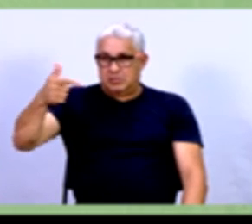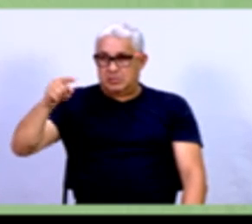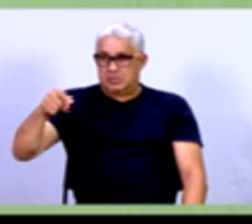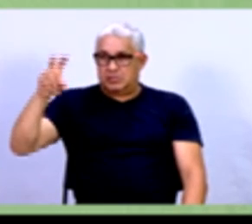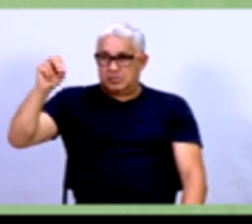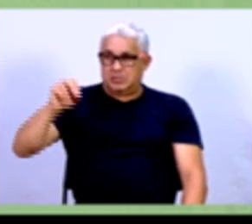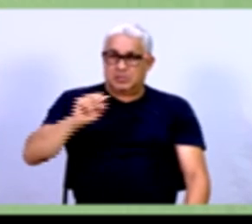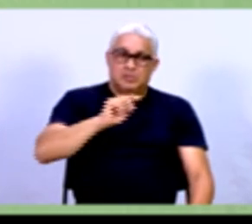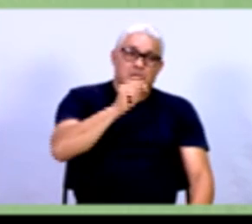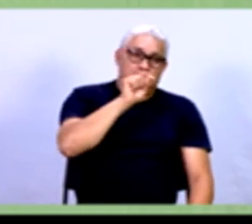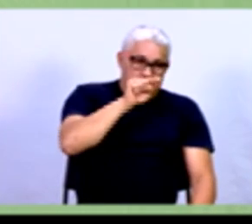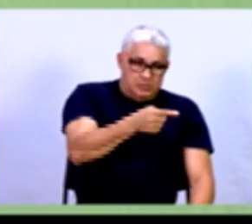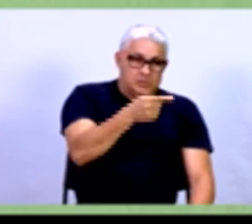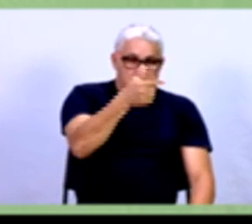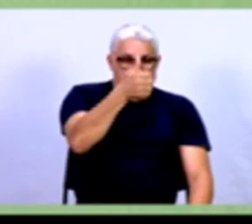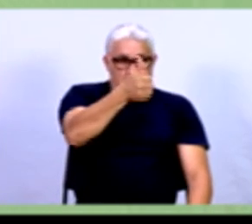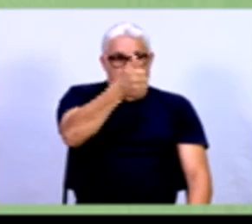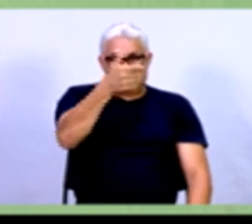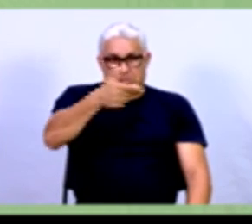1.122,50 mais 155.